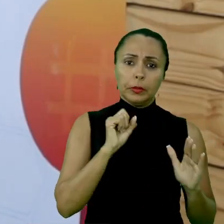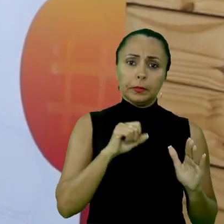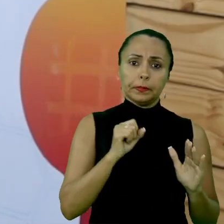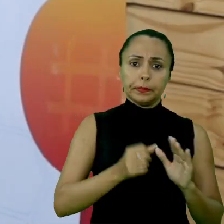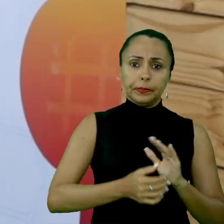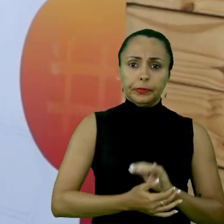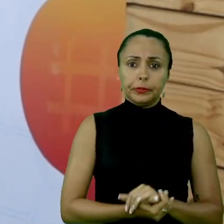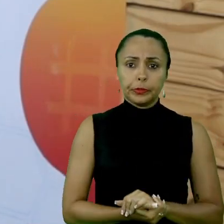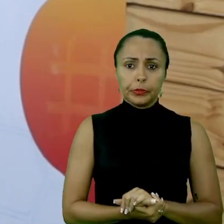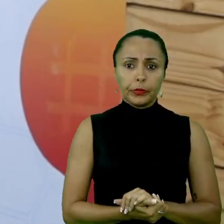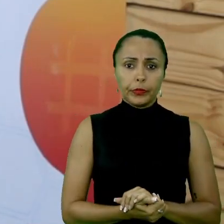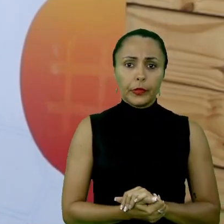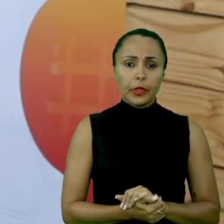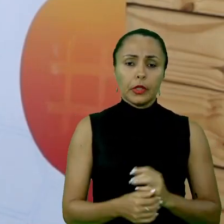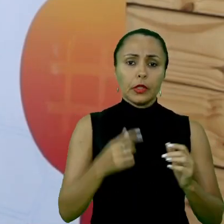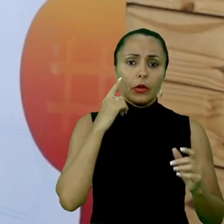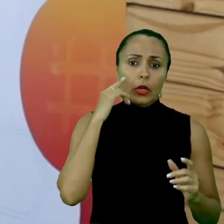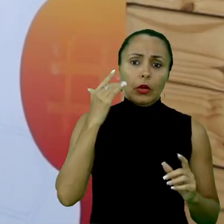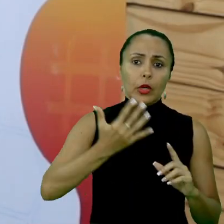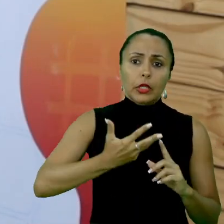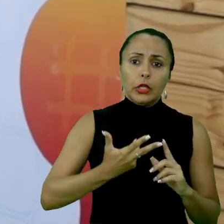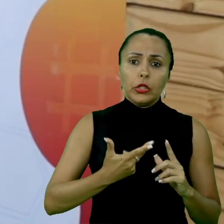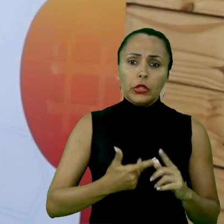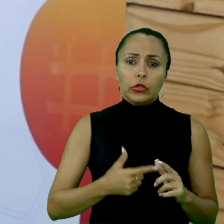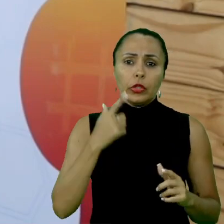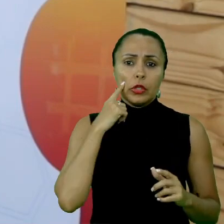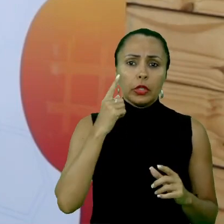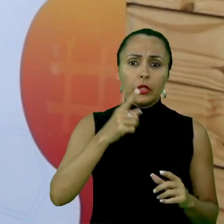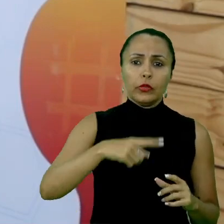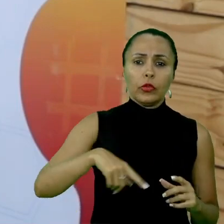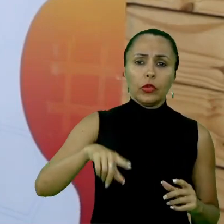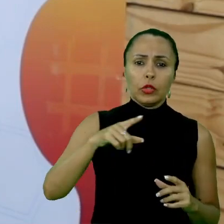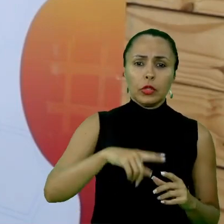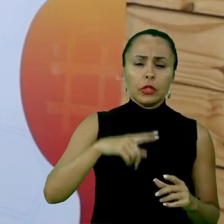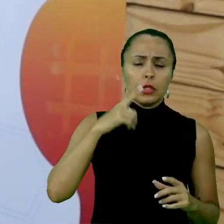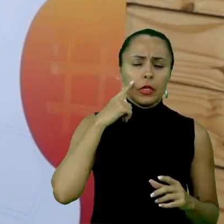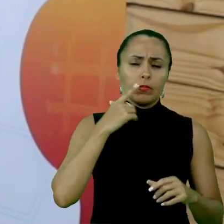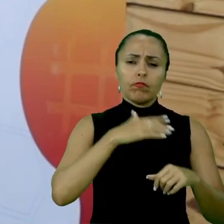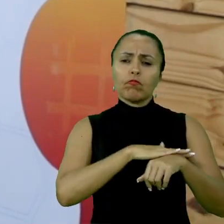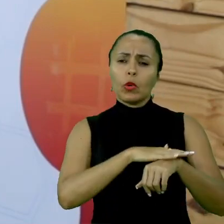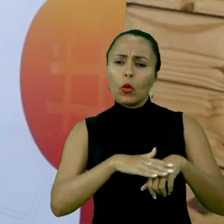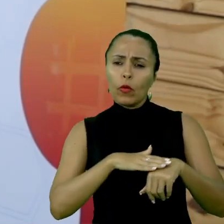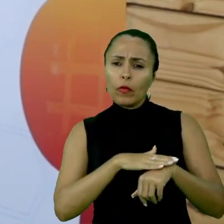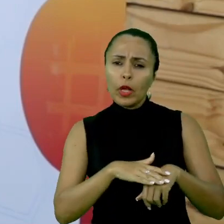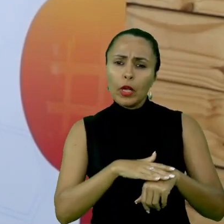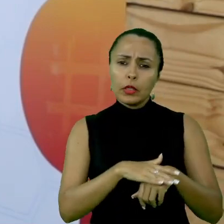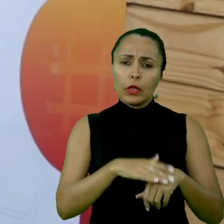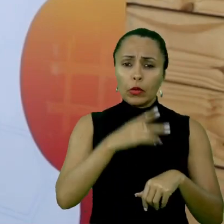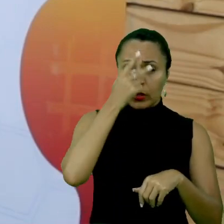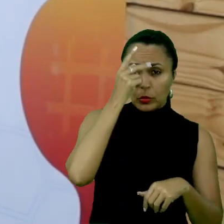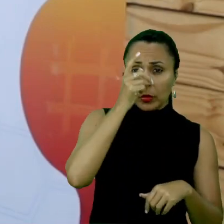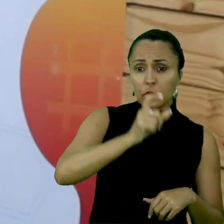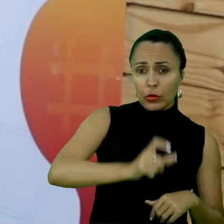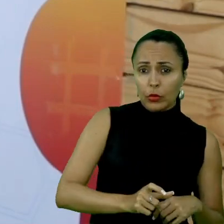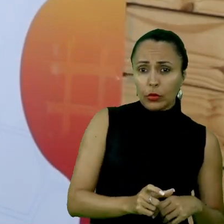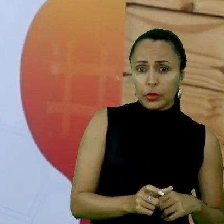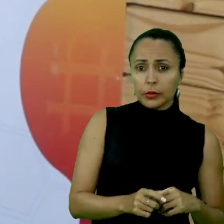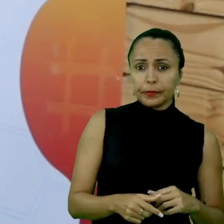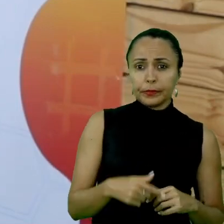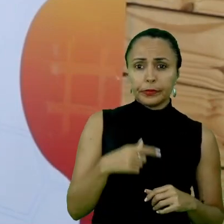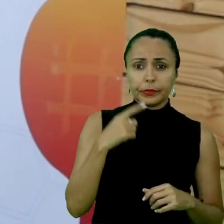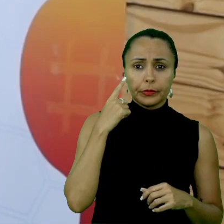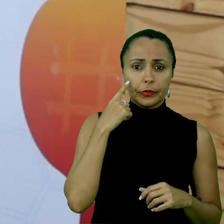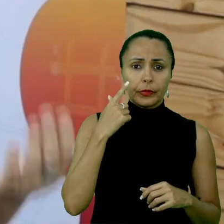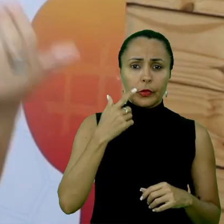disso. Isso é uma queixa, né? Quando você viaja, conversa, né, com as pessoas, em que muitos fazem